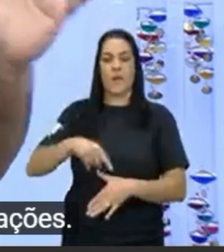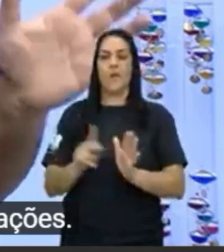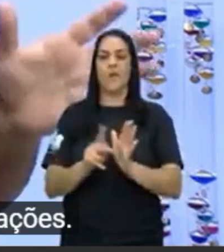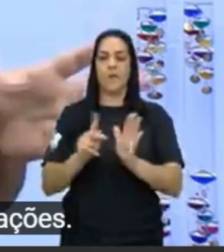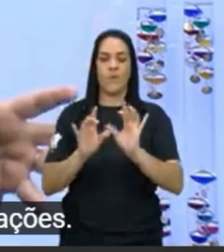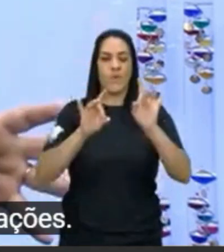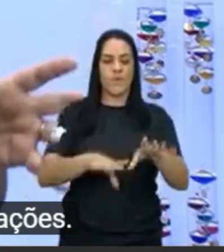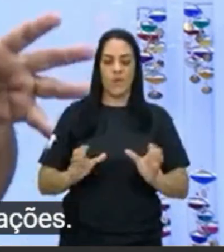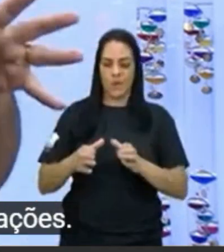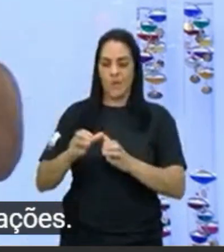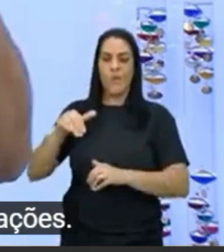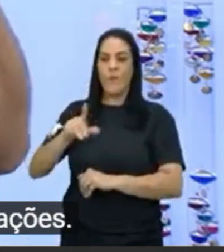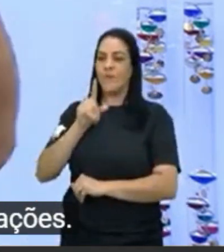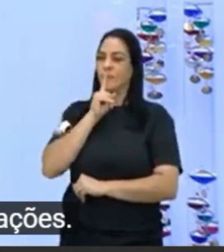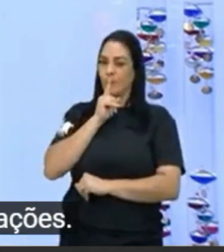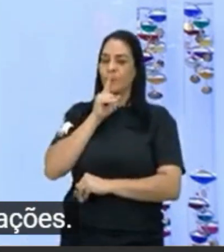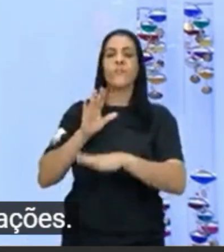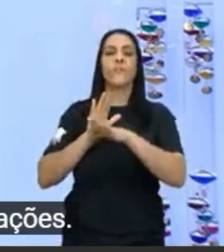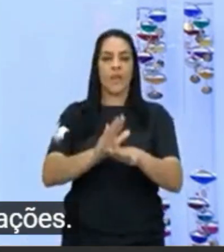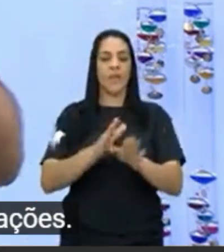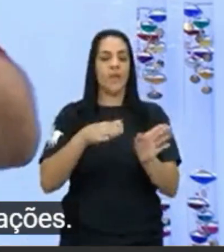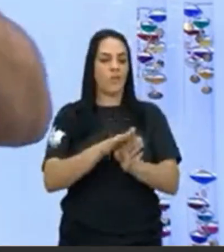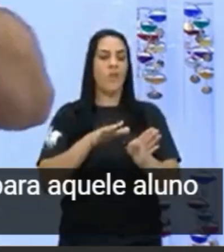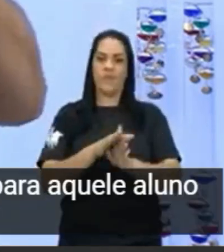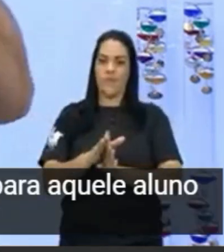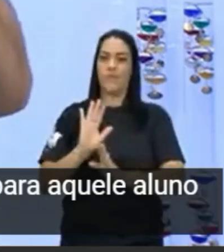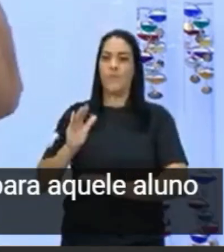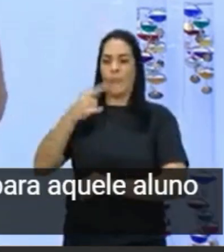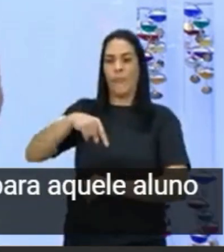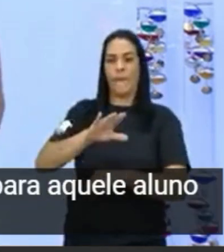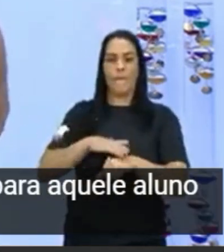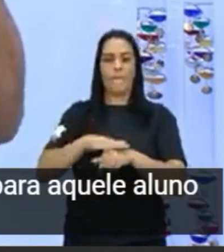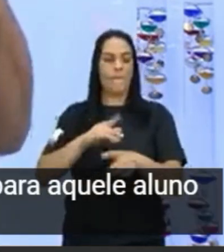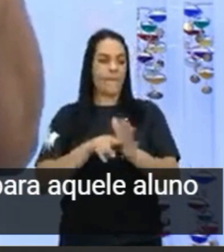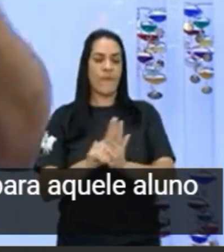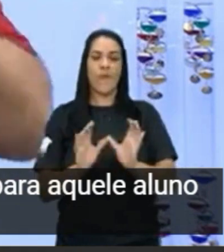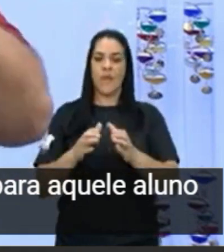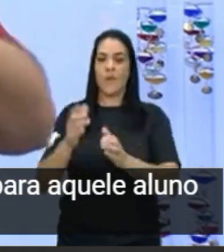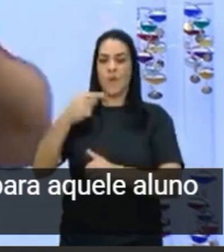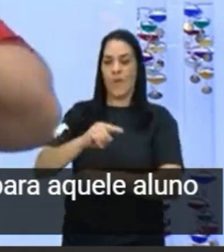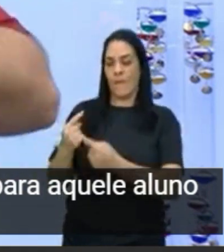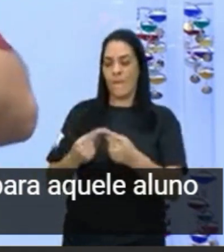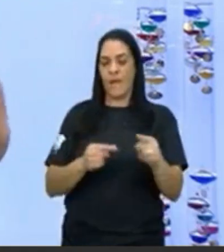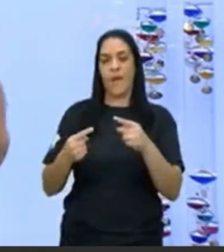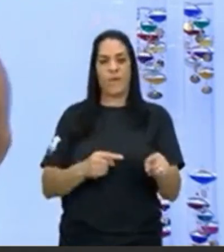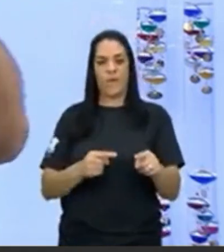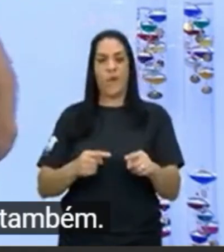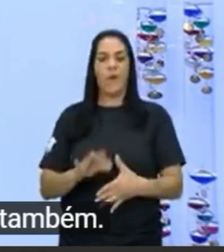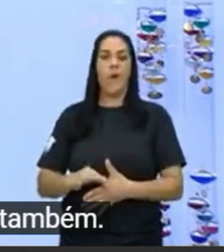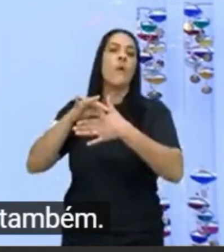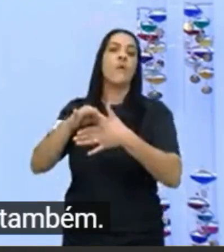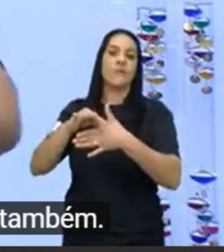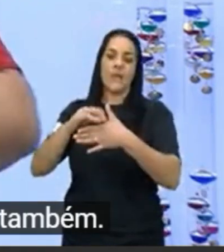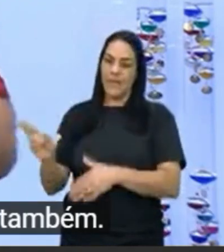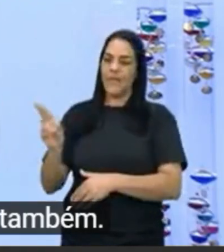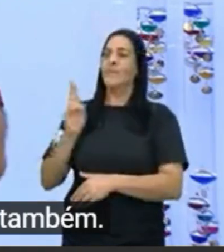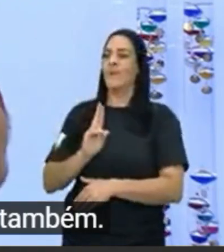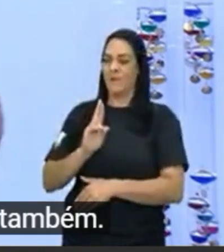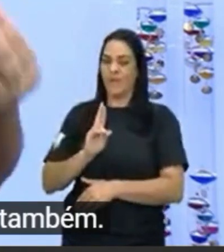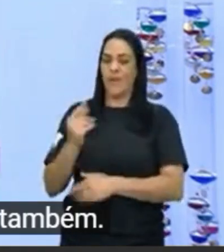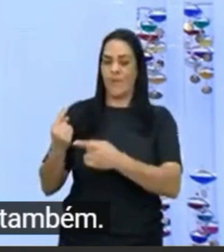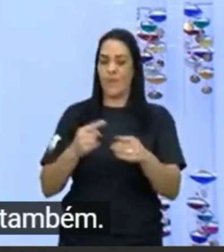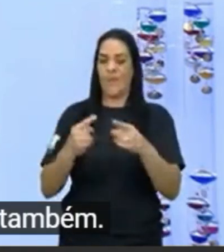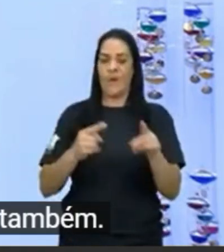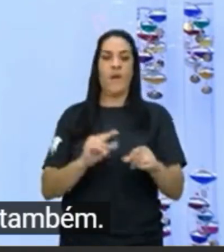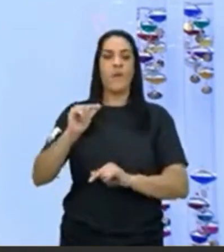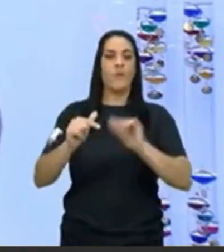aluno que vai deixar o grupo mais quieto, que vai te ajudar nas orientações. Quando você for fazer uma pergunta para o grupo, você provoca para aquele aluno líder, dar a resposta,